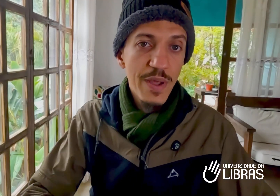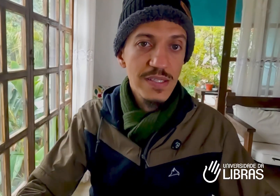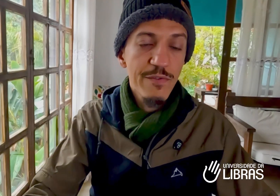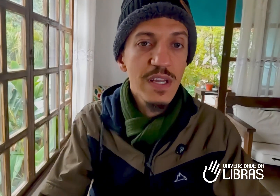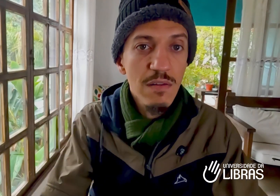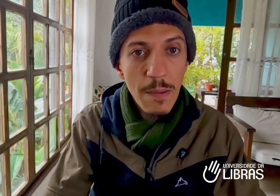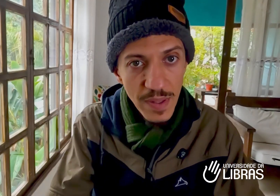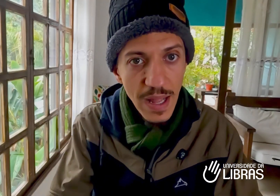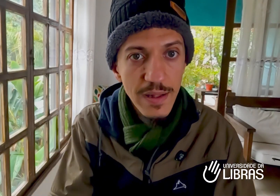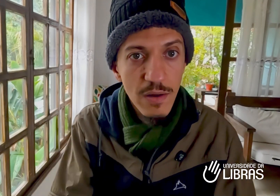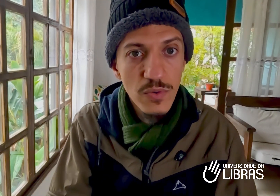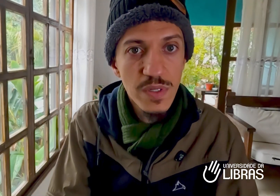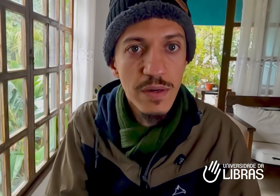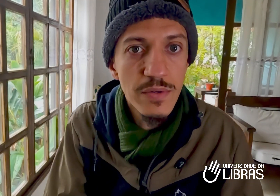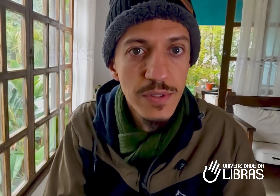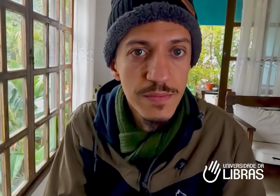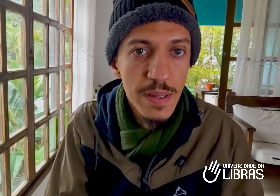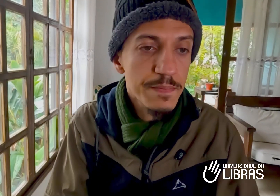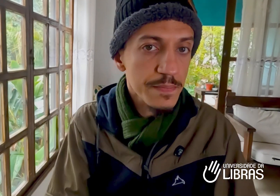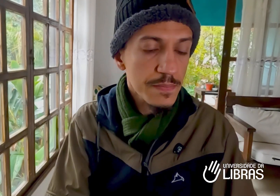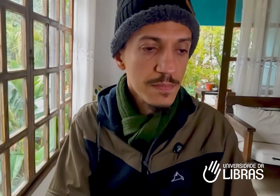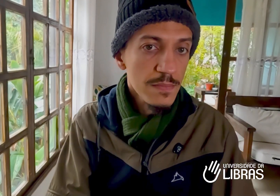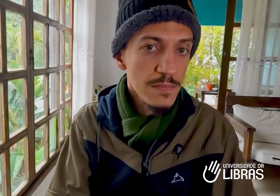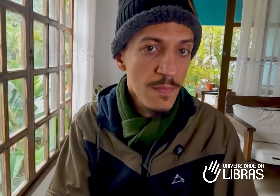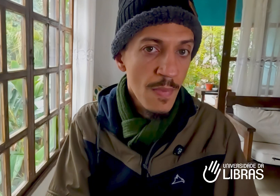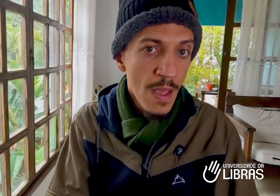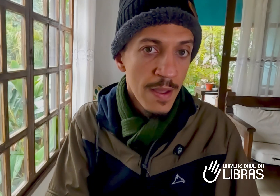minha fluência foi sendo lapidada com os anos. Né?